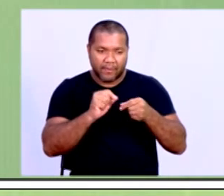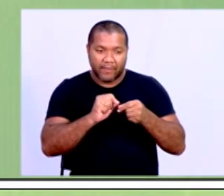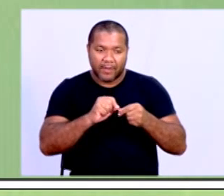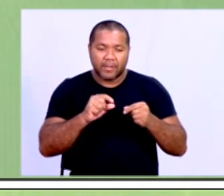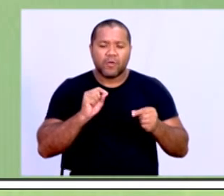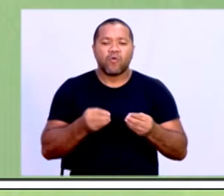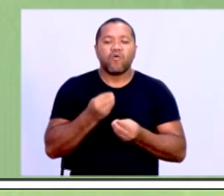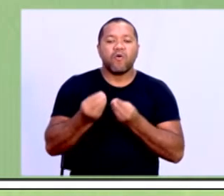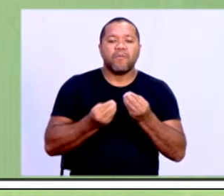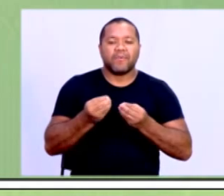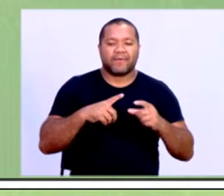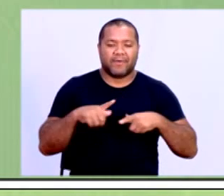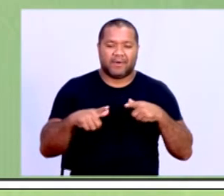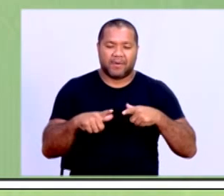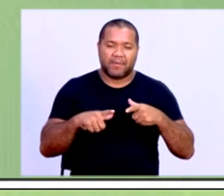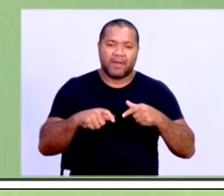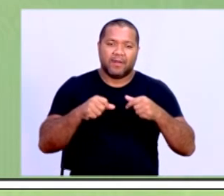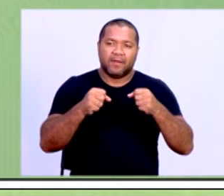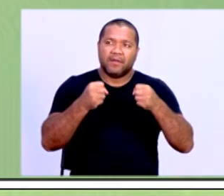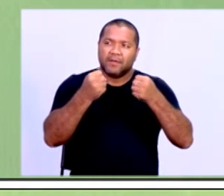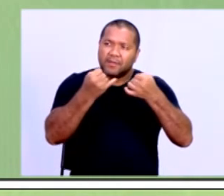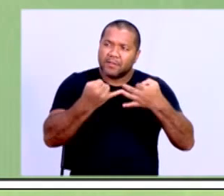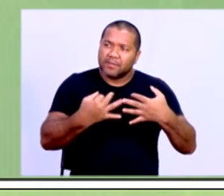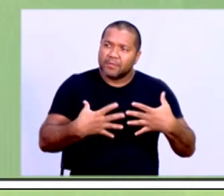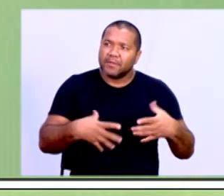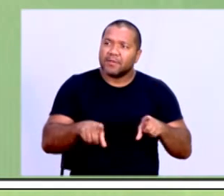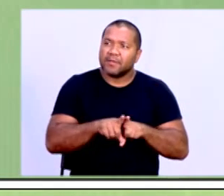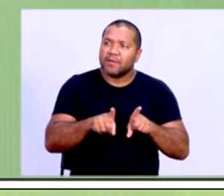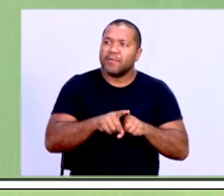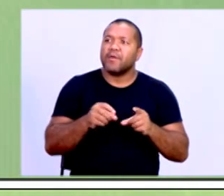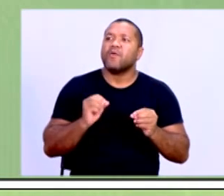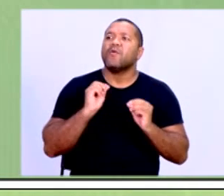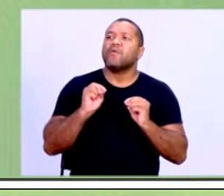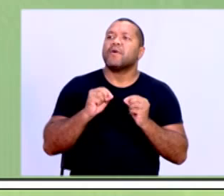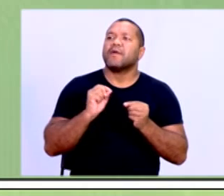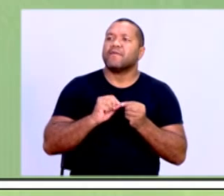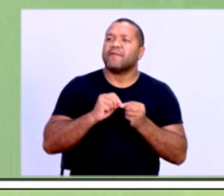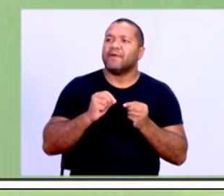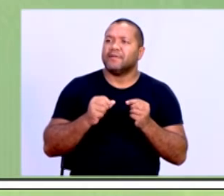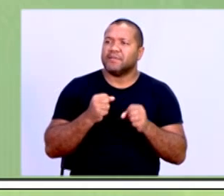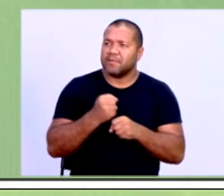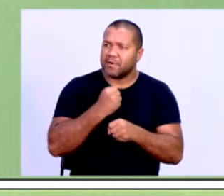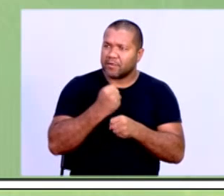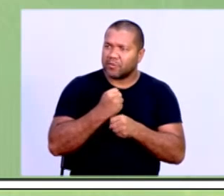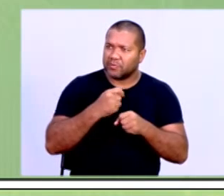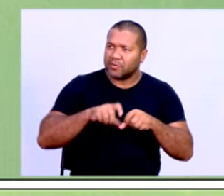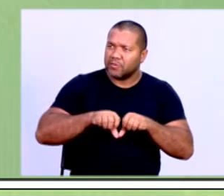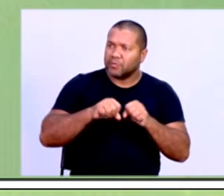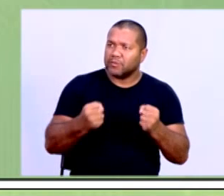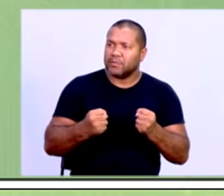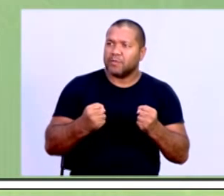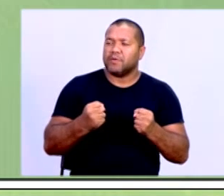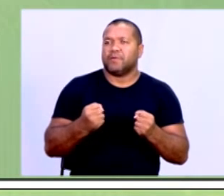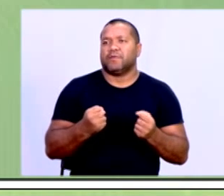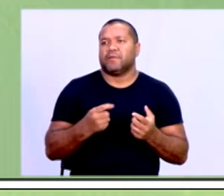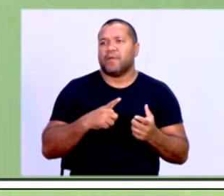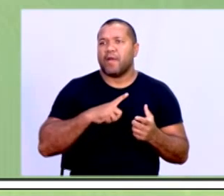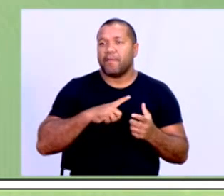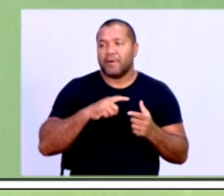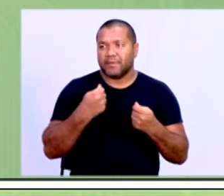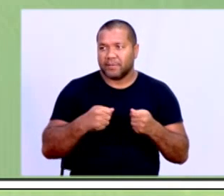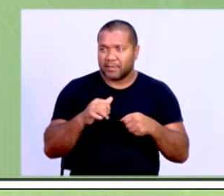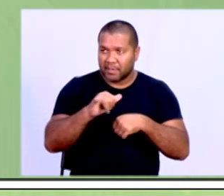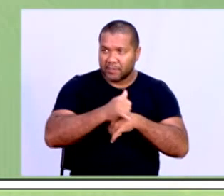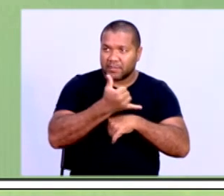e ainda descreve a essência daquilo que será construído. Ela constrói um modelo de sistema utilizando